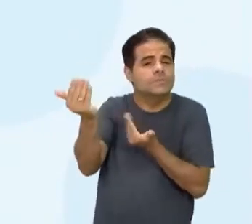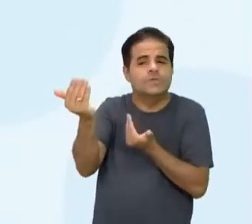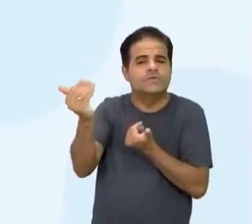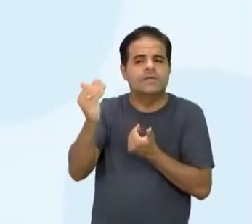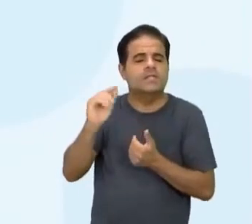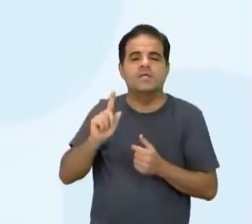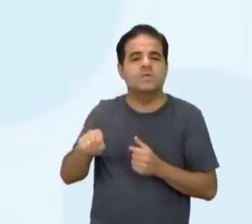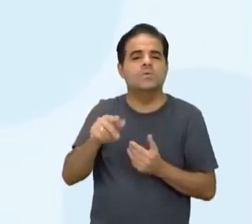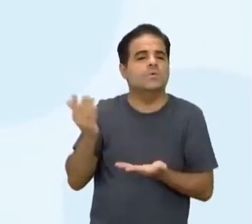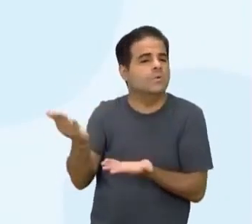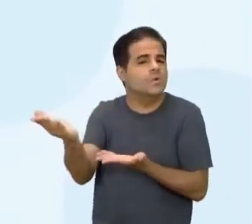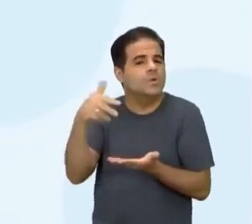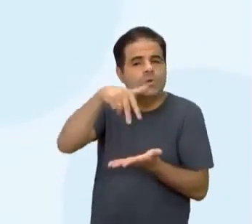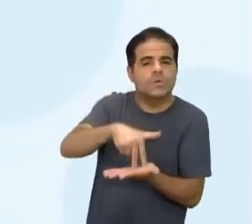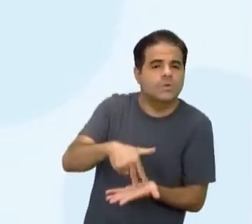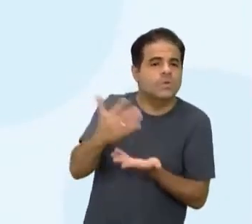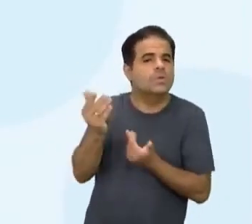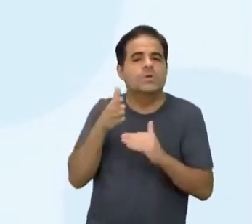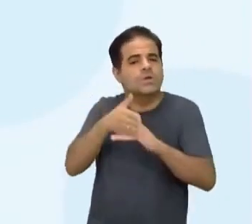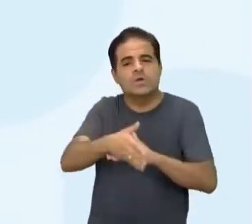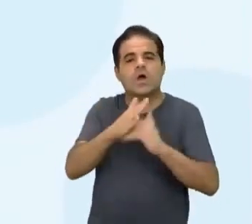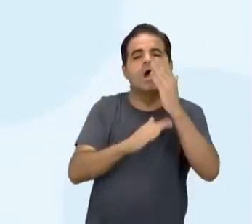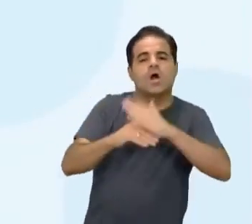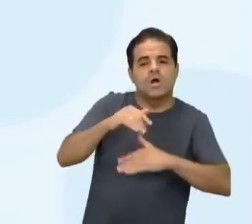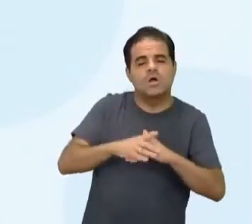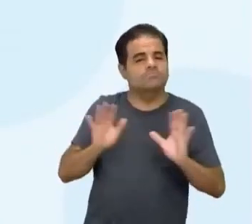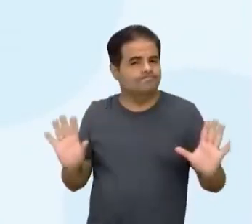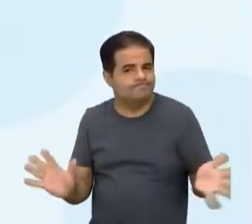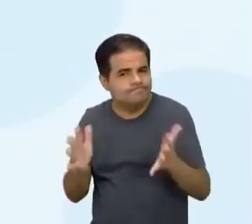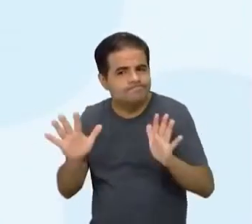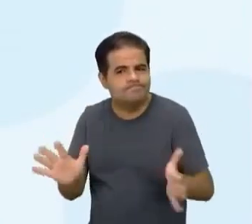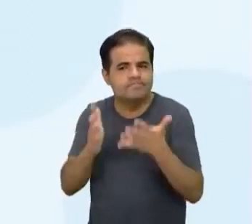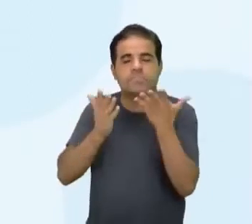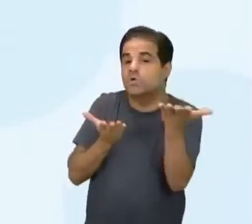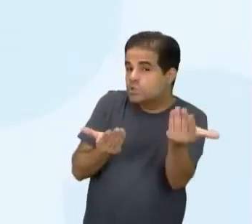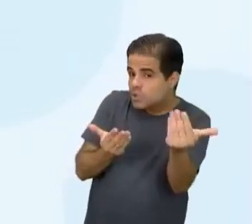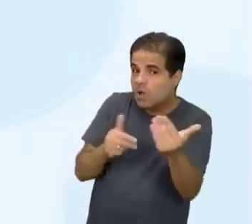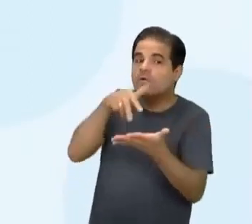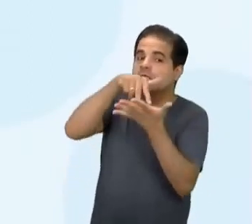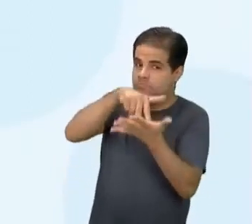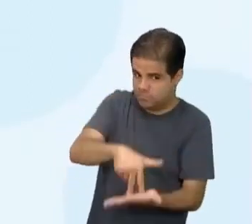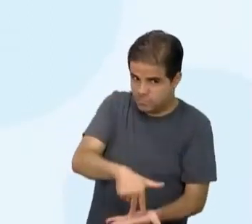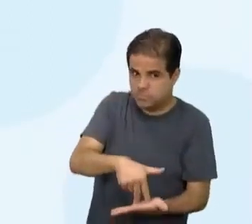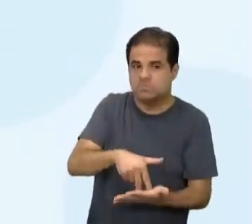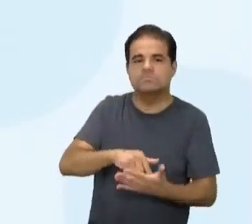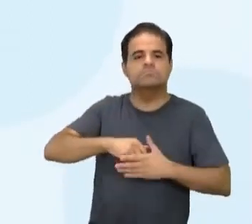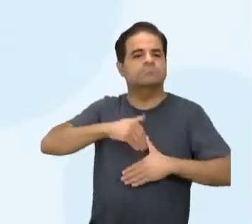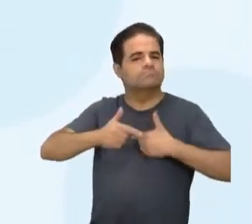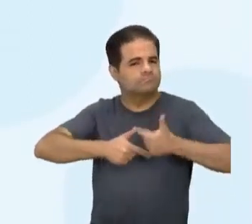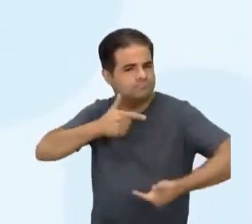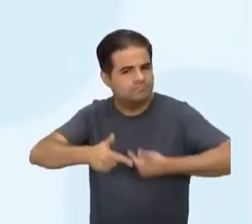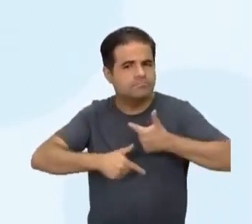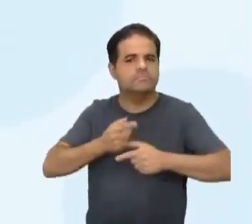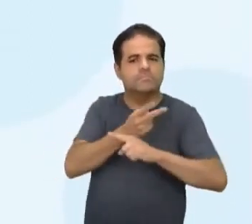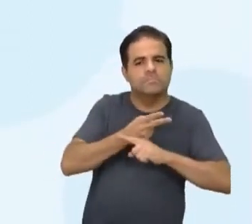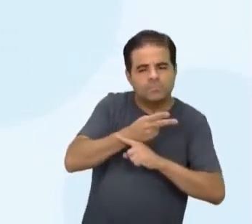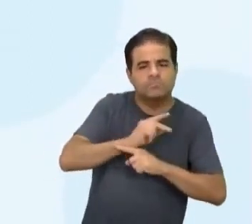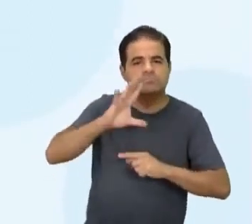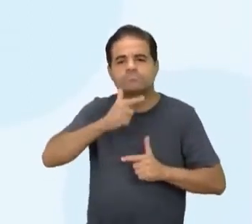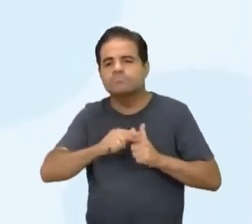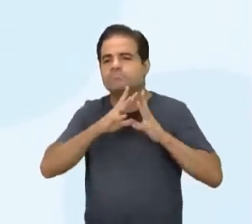juvenil. O protagonismo juvenil envolve ações que estimulam o jovem a se posicionar proativamente na busca